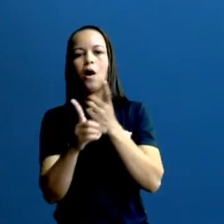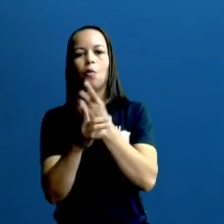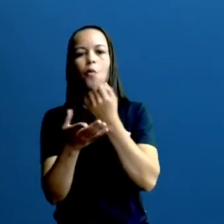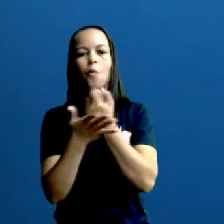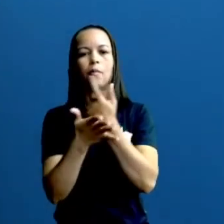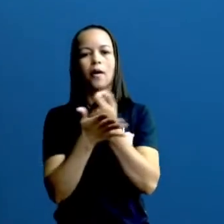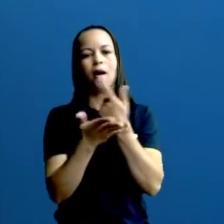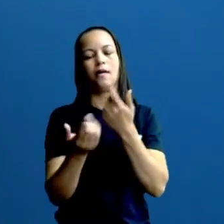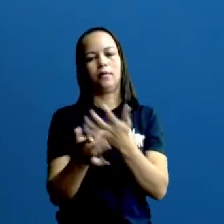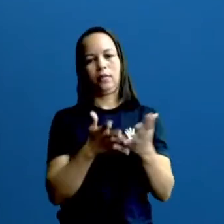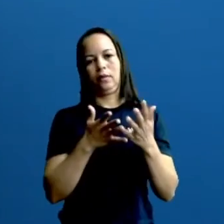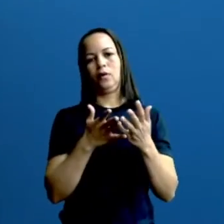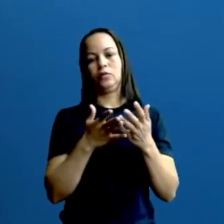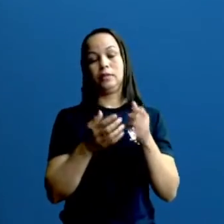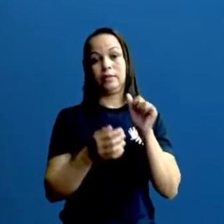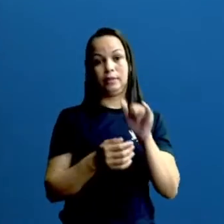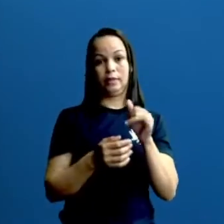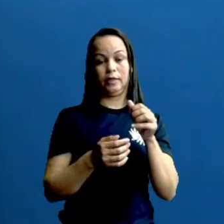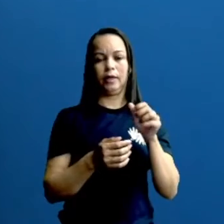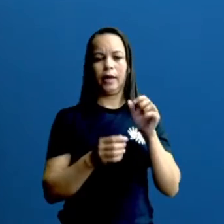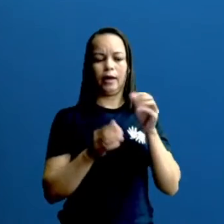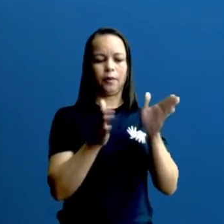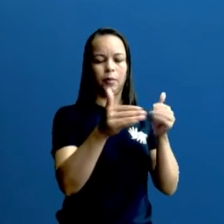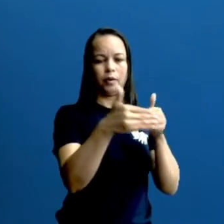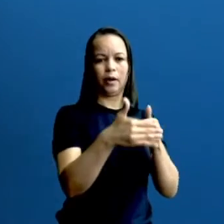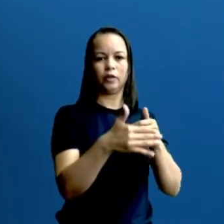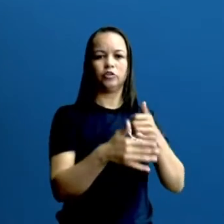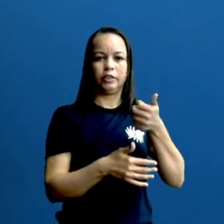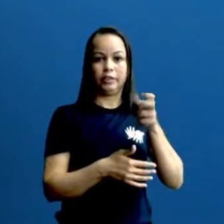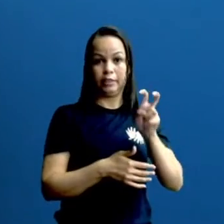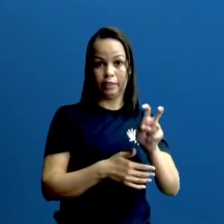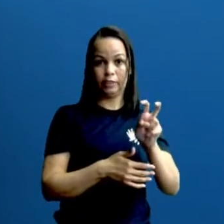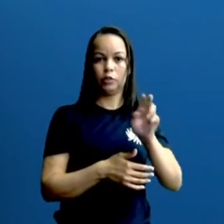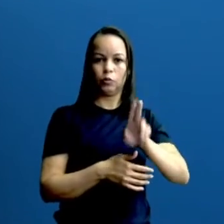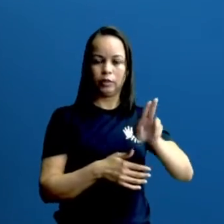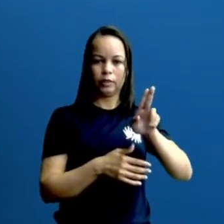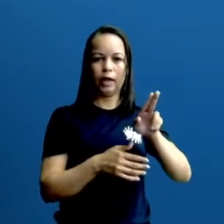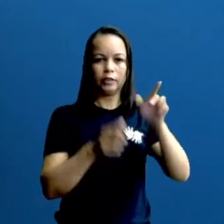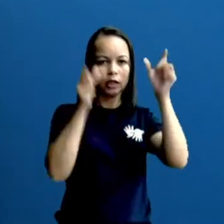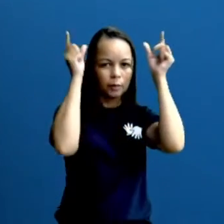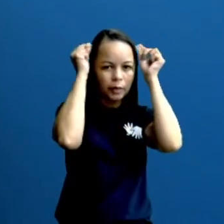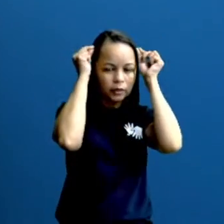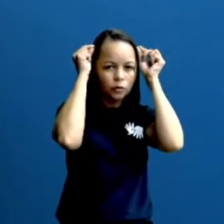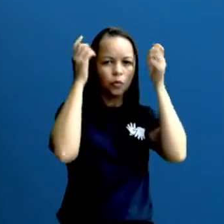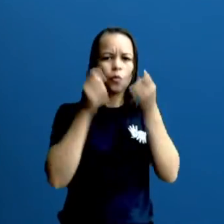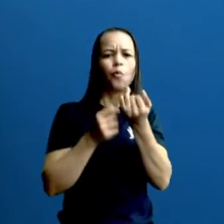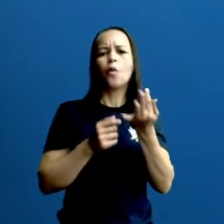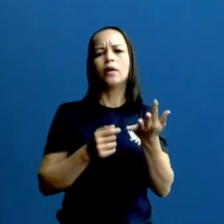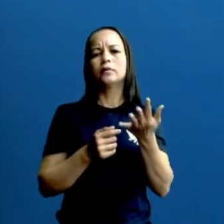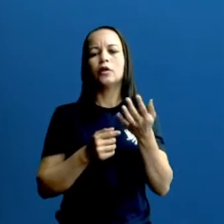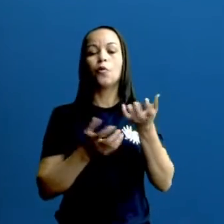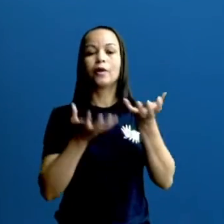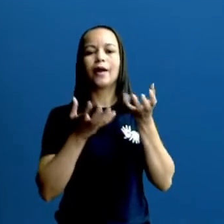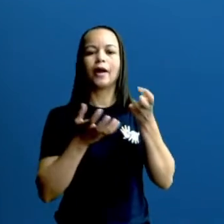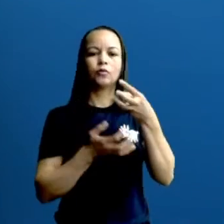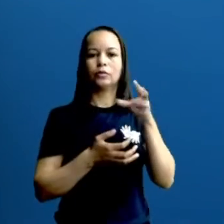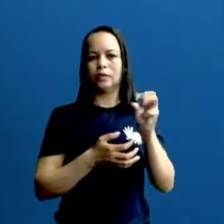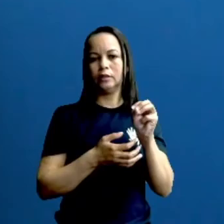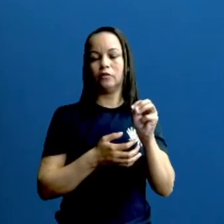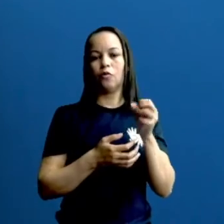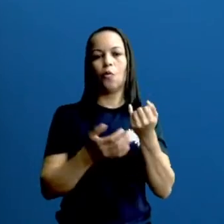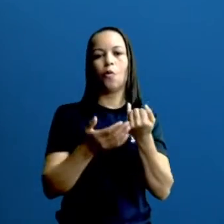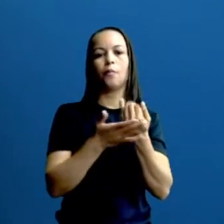para os prendedores cada embalagem vem com 15 unidades e eu quero comprar 30, eu vou comprar quantas embalagens?